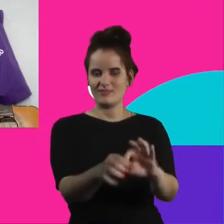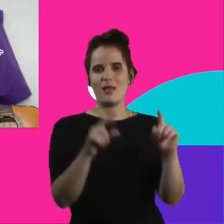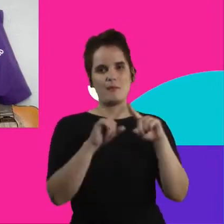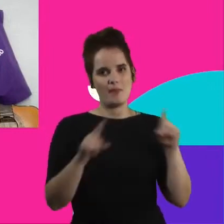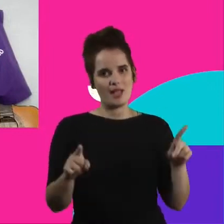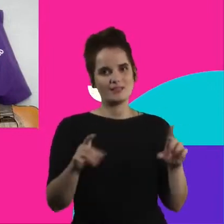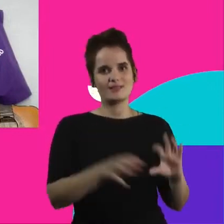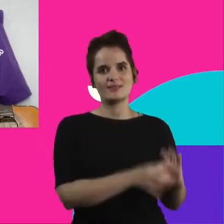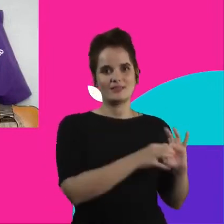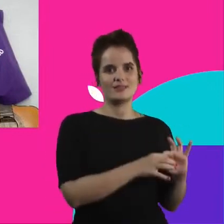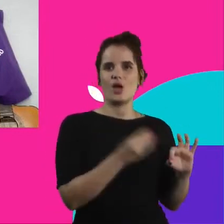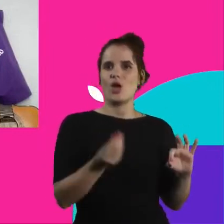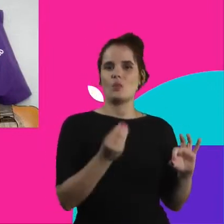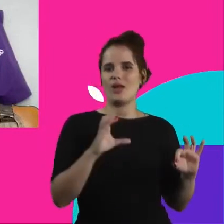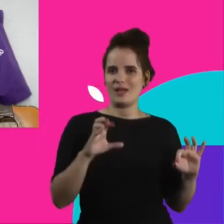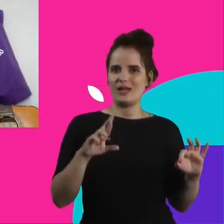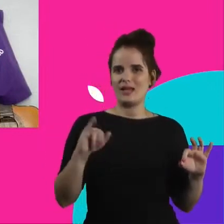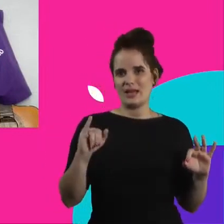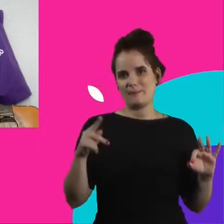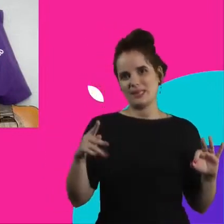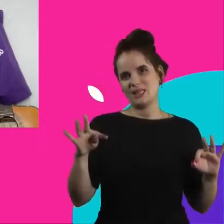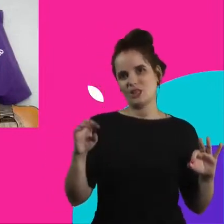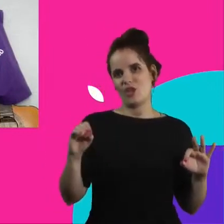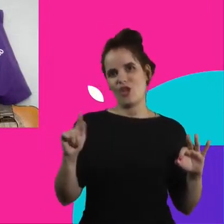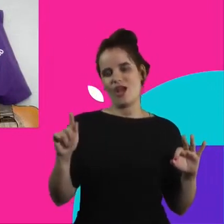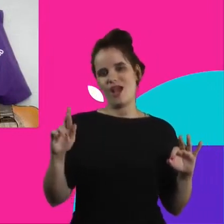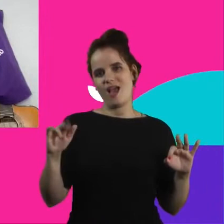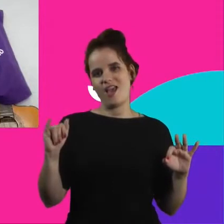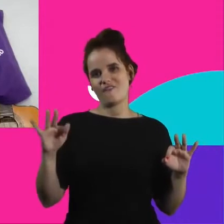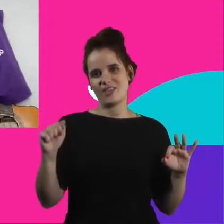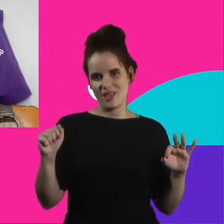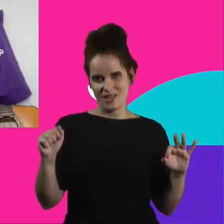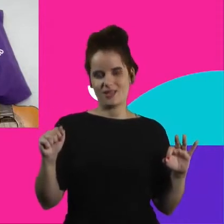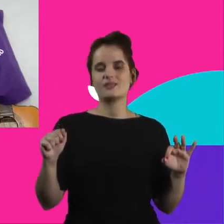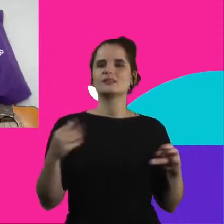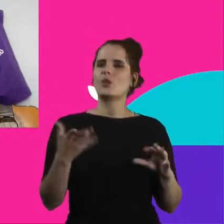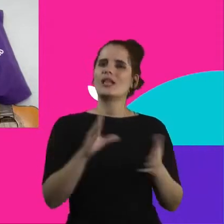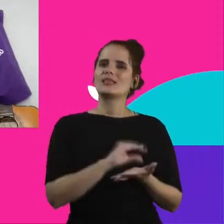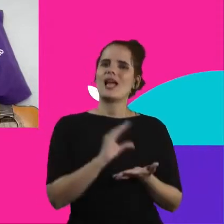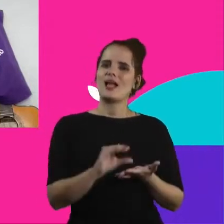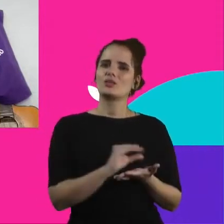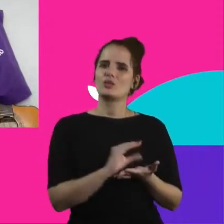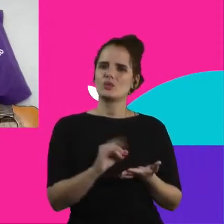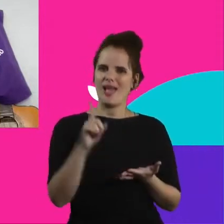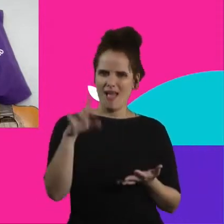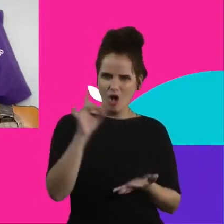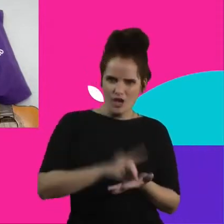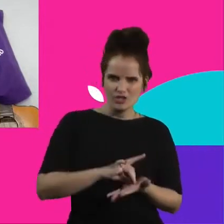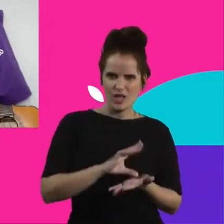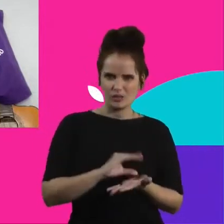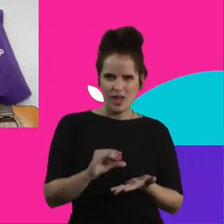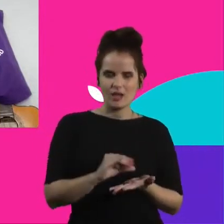é amarrado com criptografia. Então, os dados que estão aqui, na verdade, não são os dados originais,